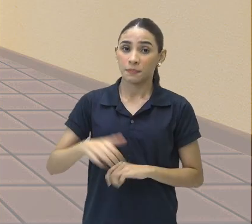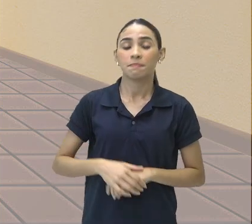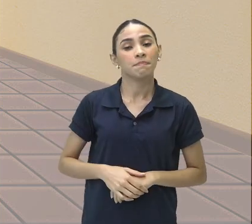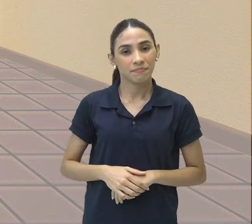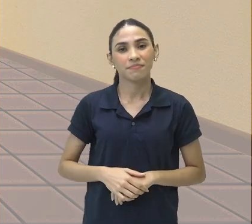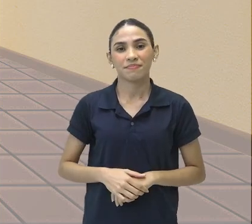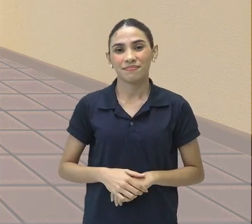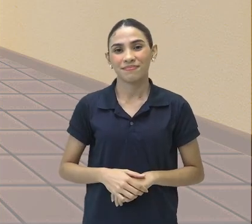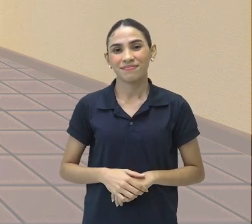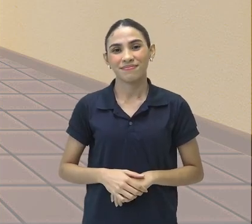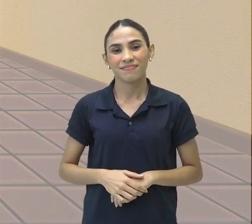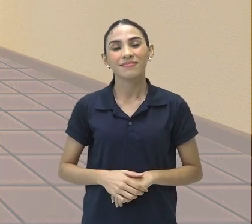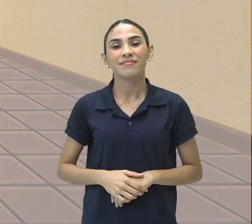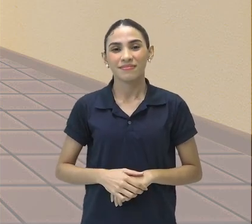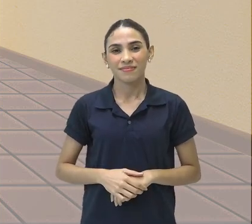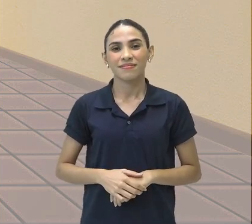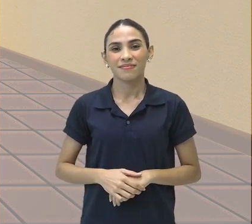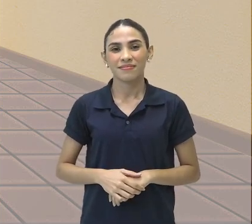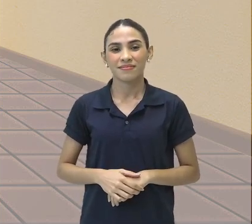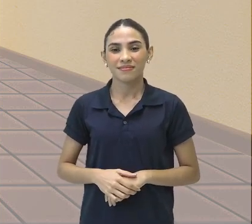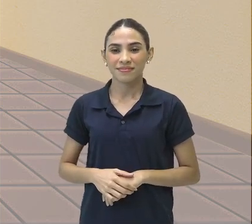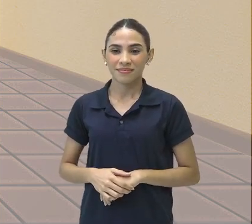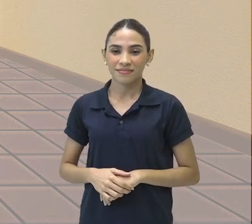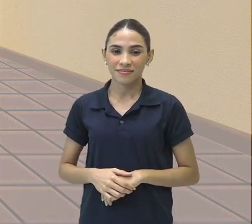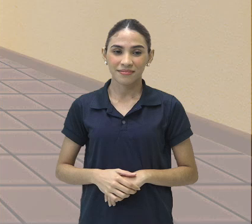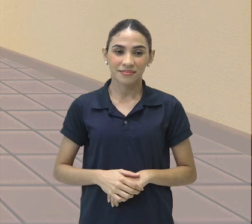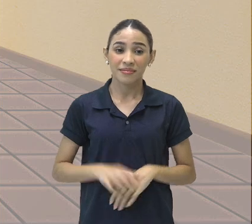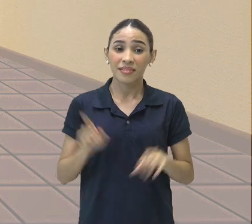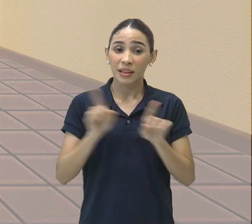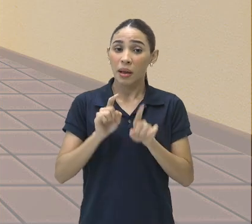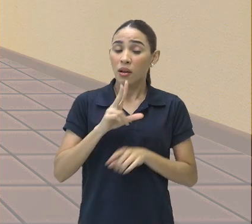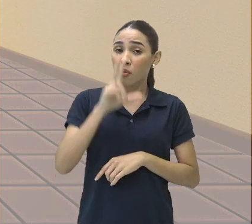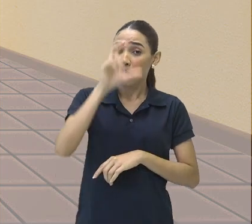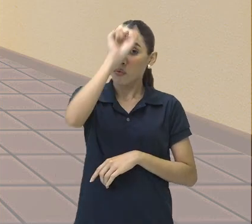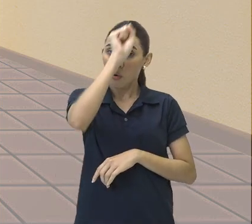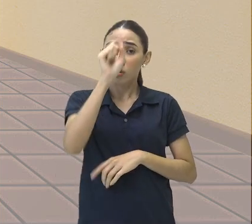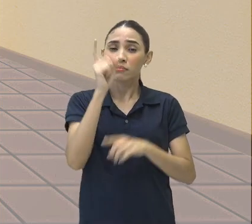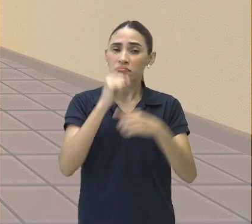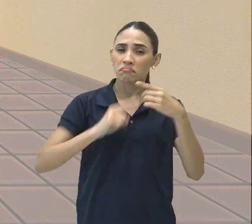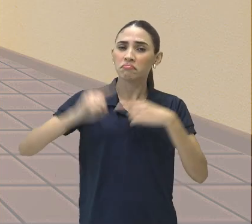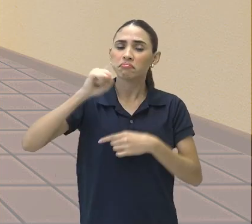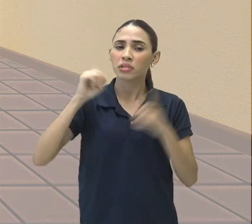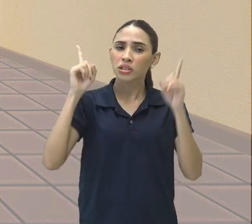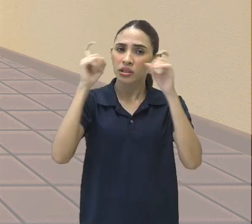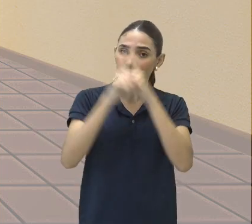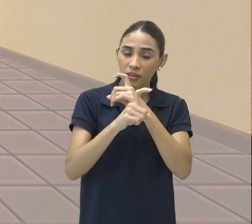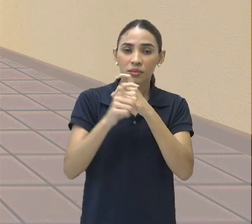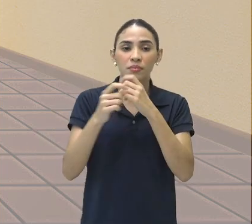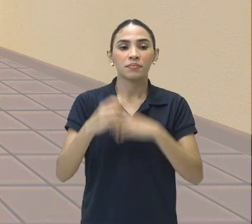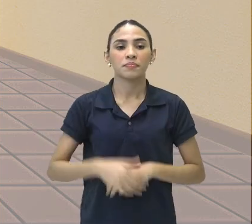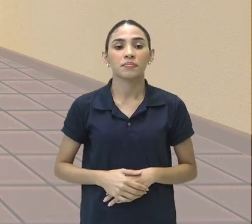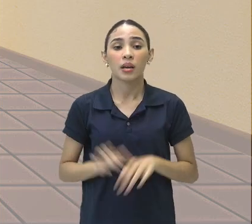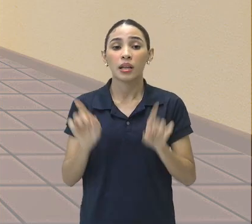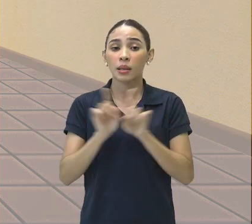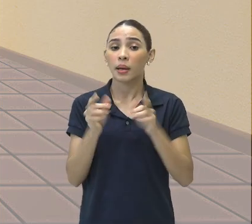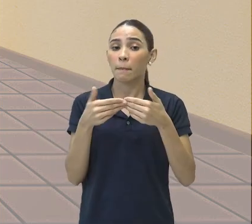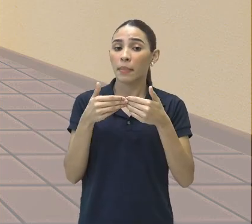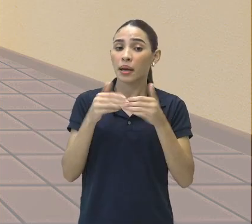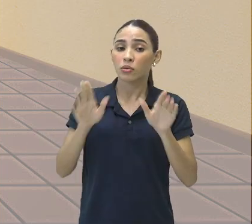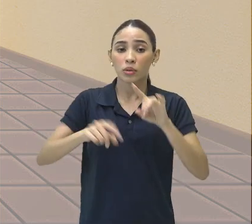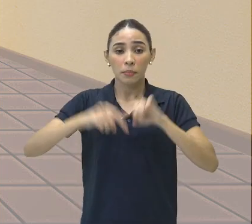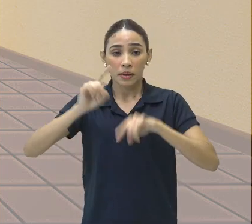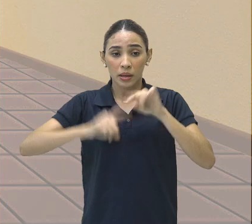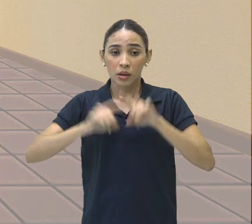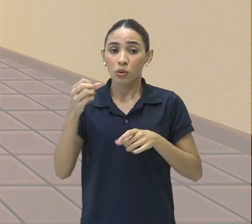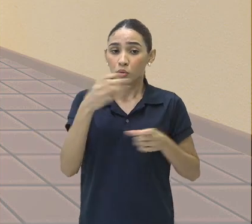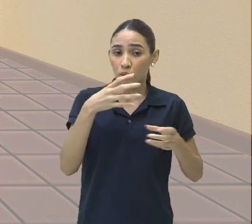Tem isso também. Tem gente que tem esse talento. Força para a superação de dificuldades e desafios, aquilo que a gente falou, né? Abertura de mercado